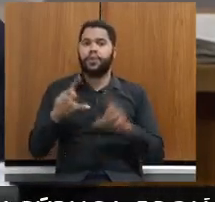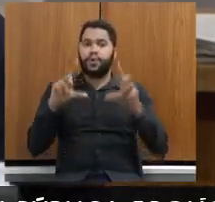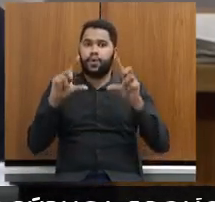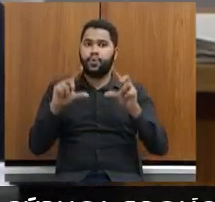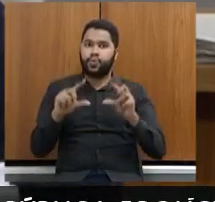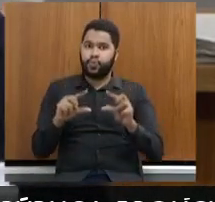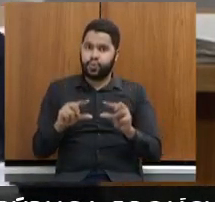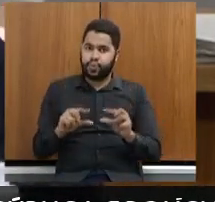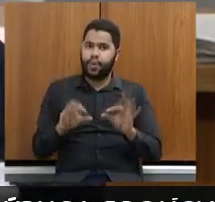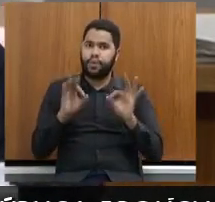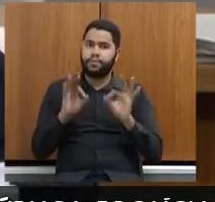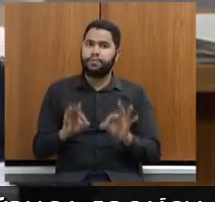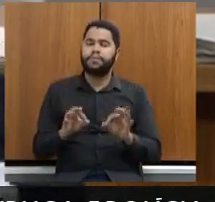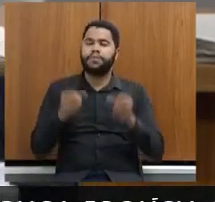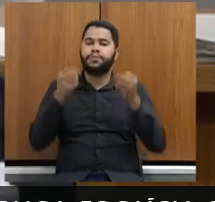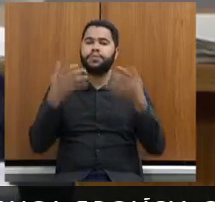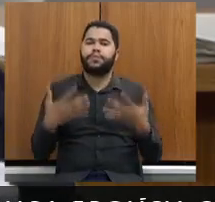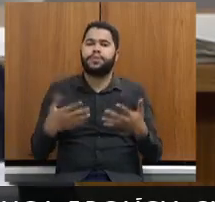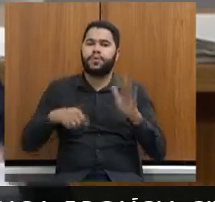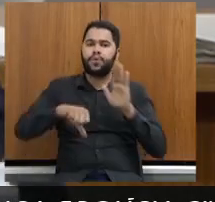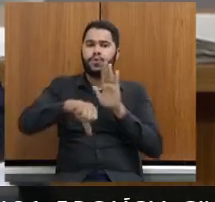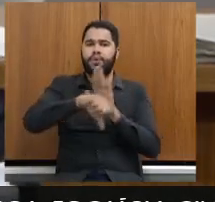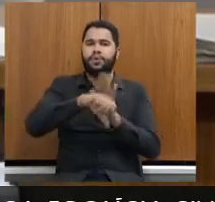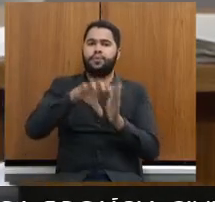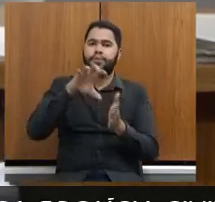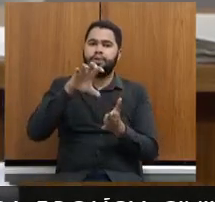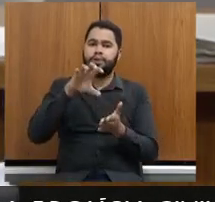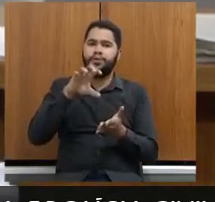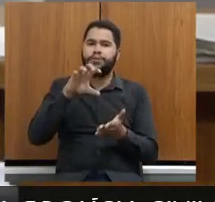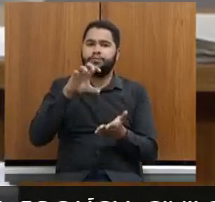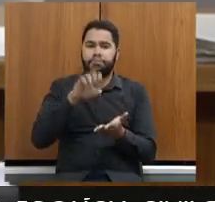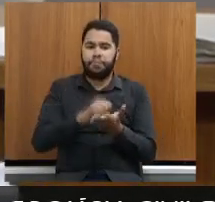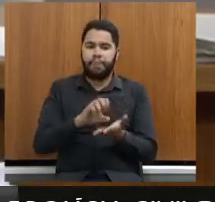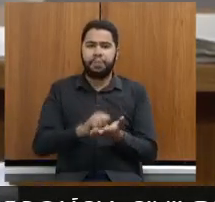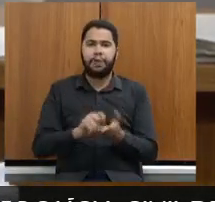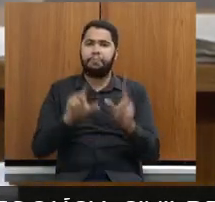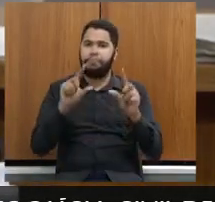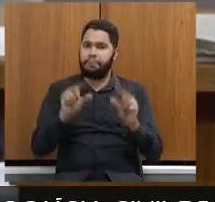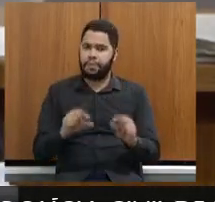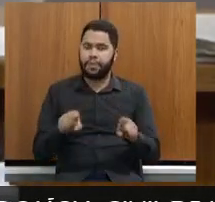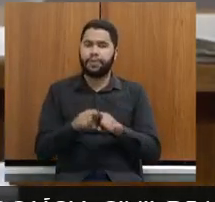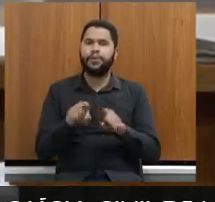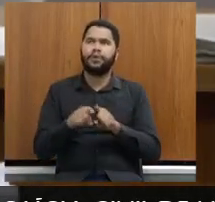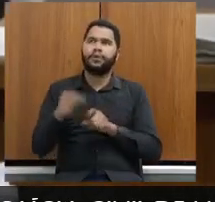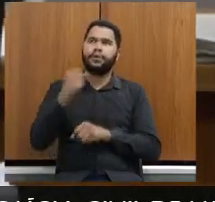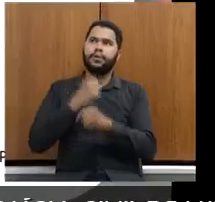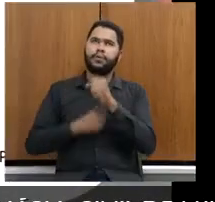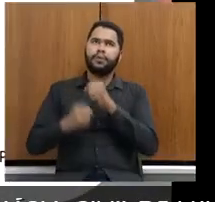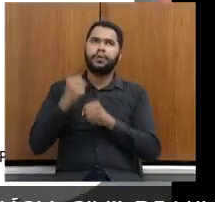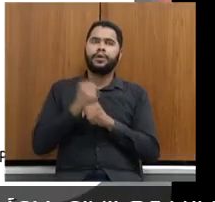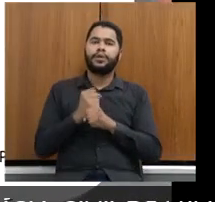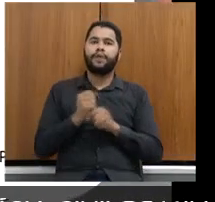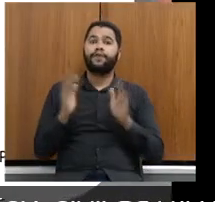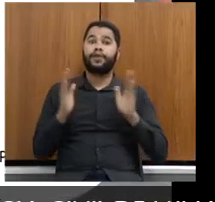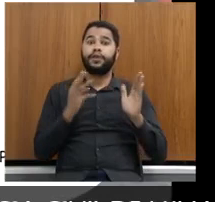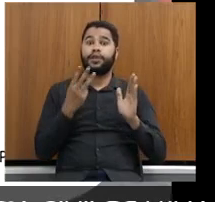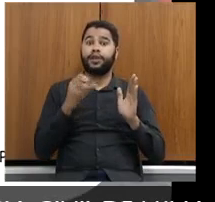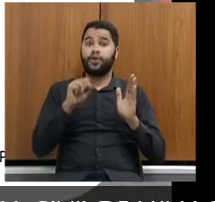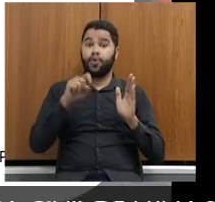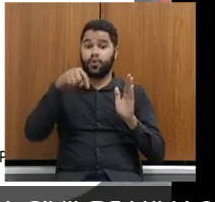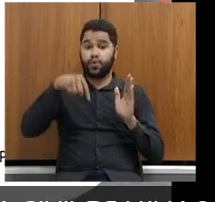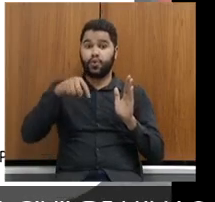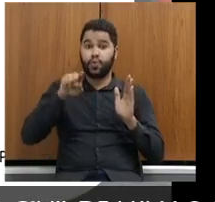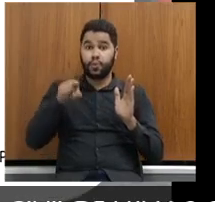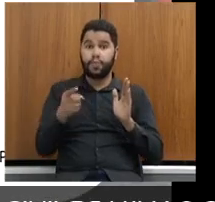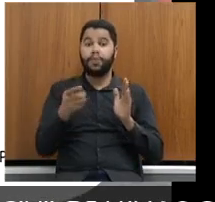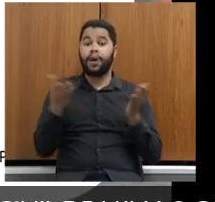diminuição radical também no que diz respeito aos crimes de registro violentos no mesmo período do ano passado houve 38.000 que neste ano